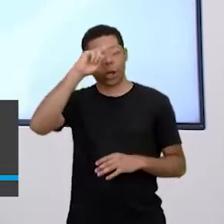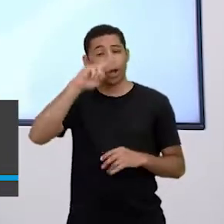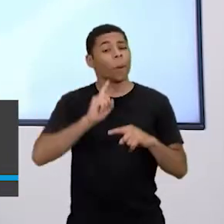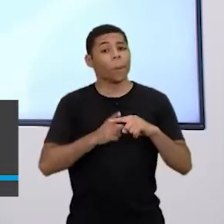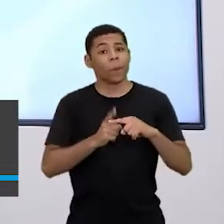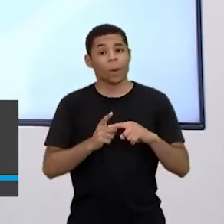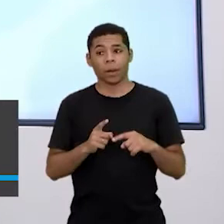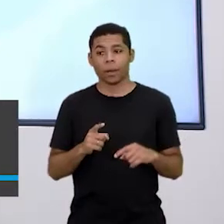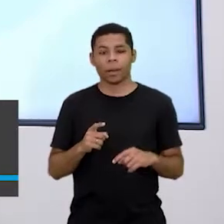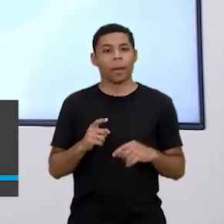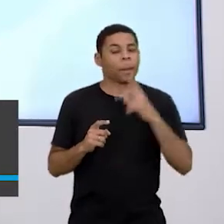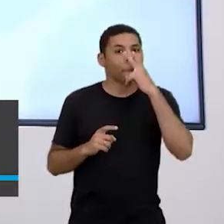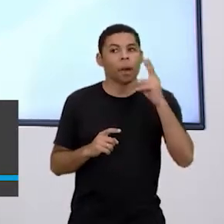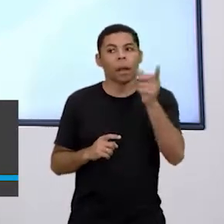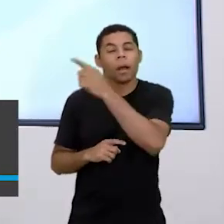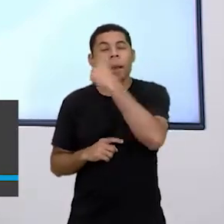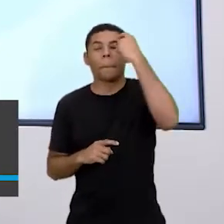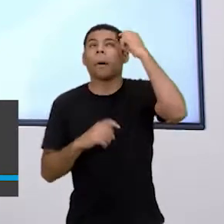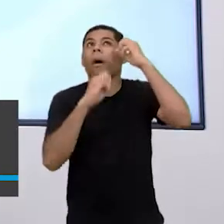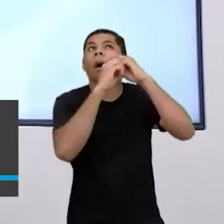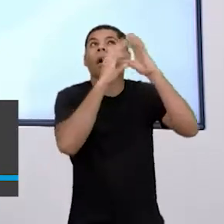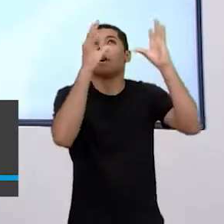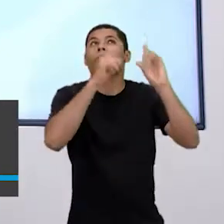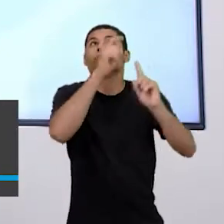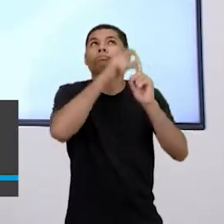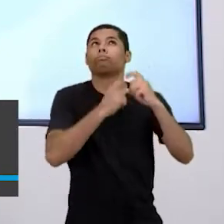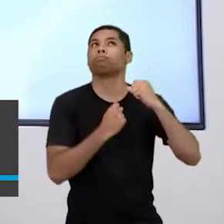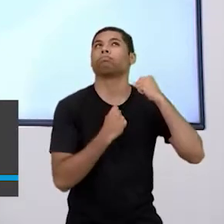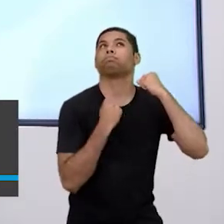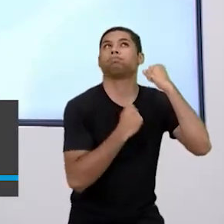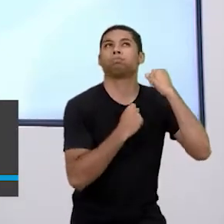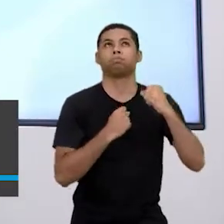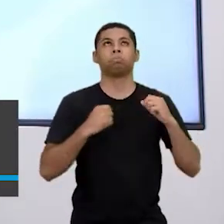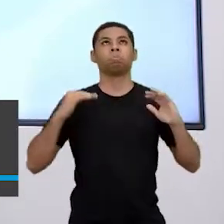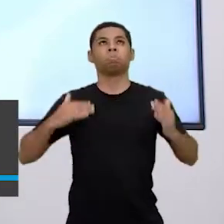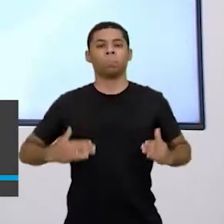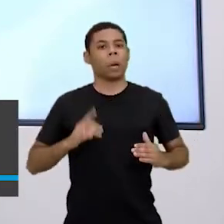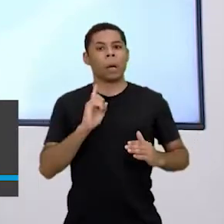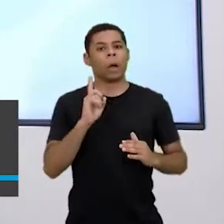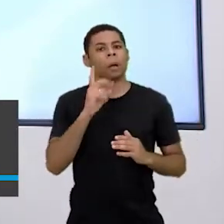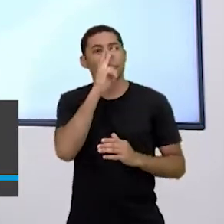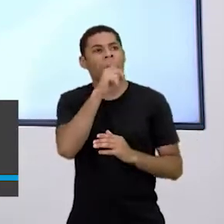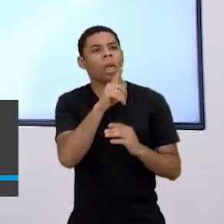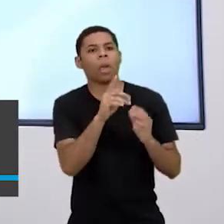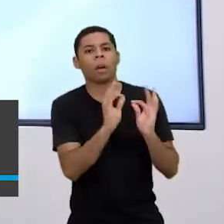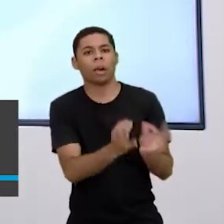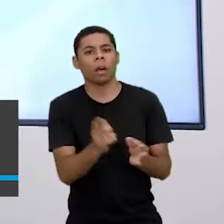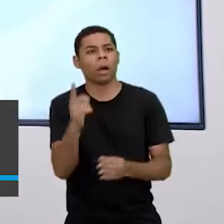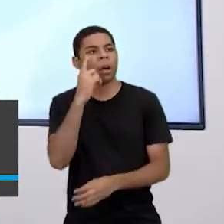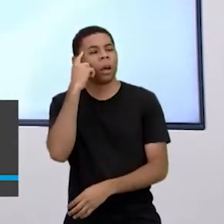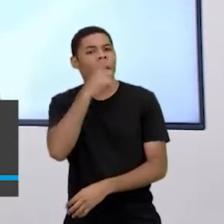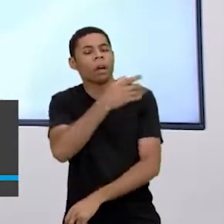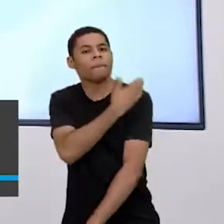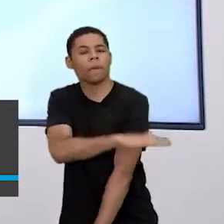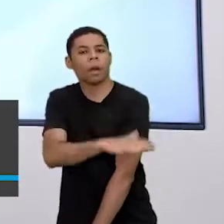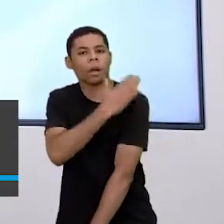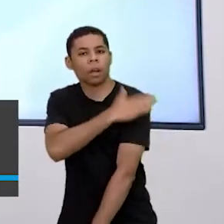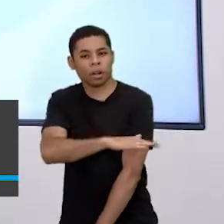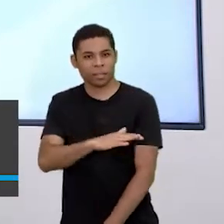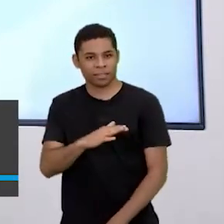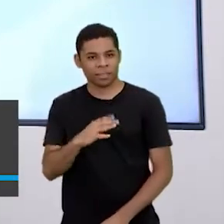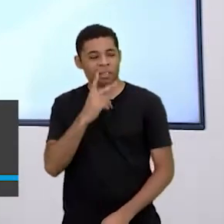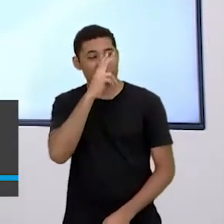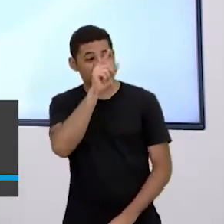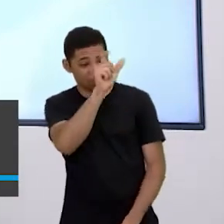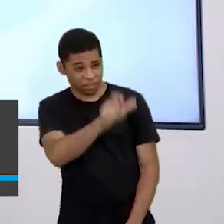questão do preconceito que a personagem tem, né? Ela vai trazer assim, aquela pré-concepção da outra,